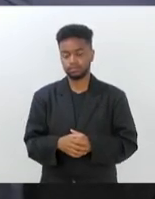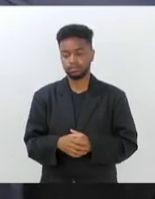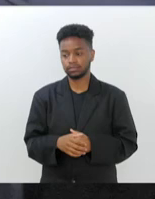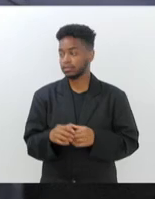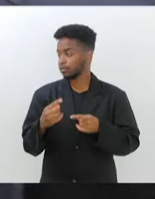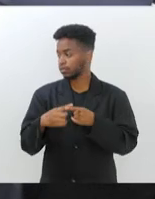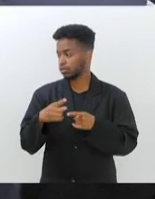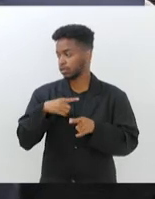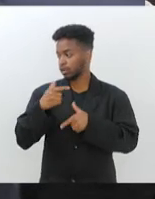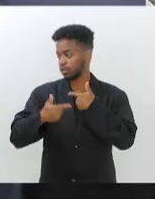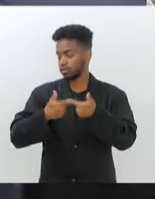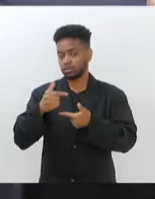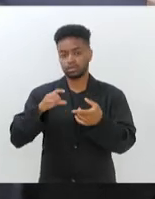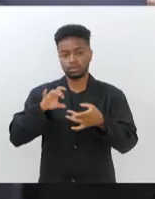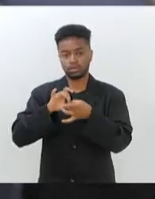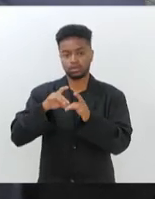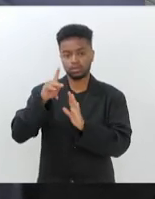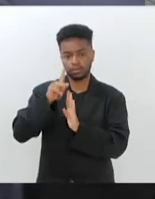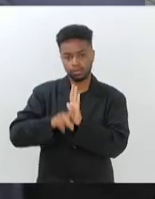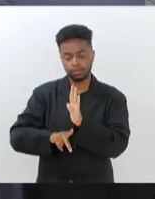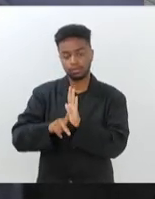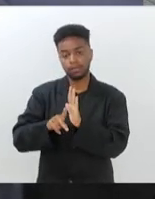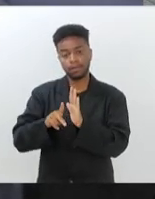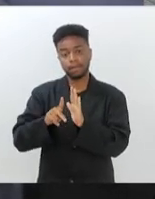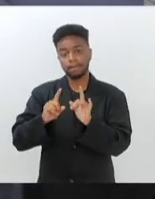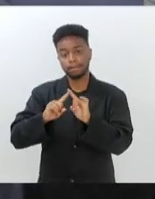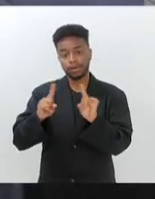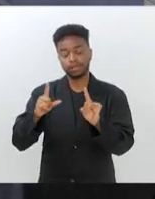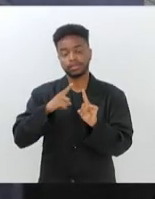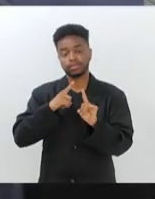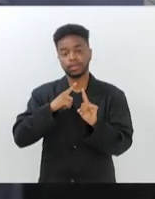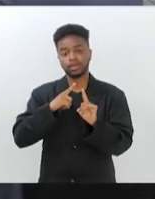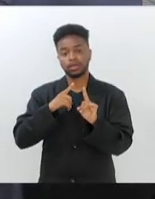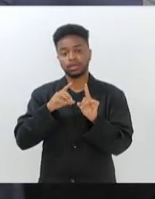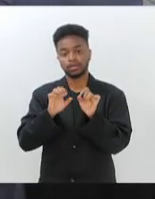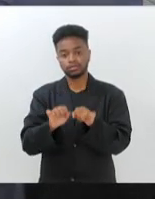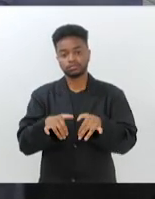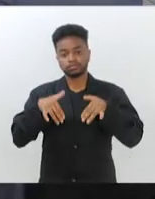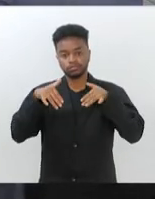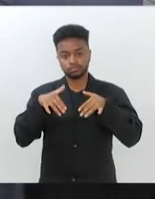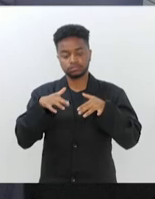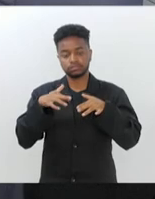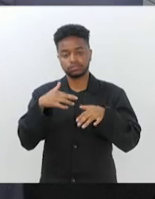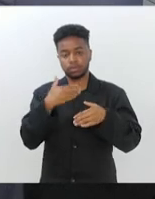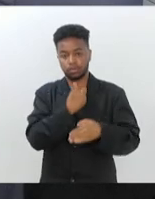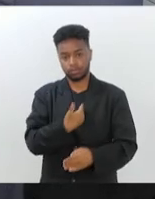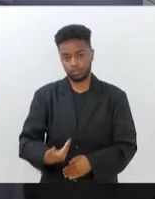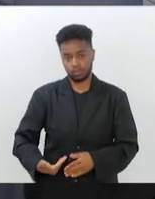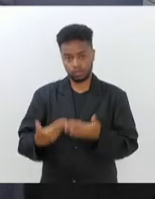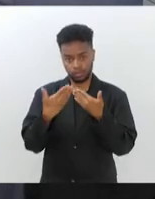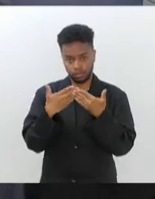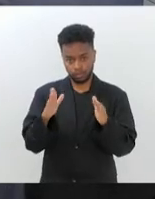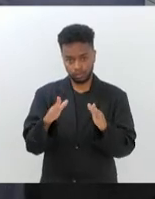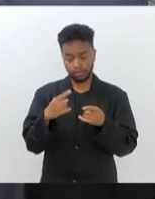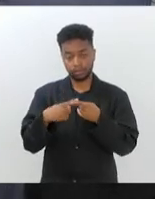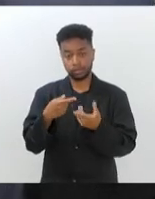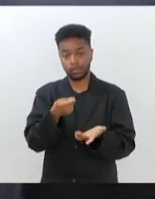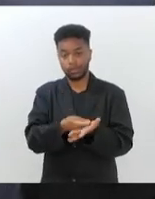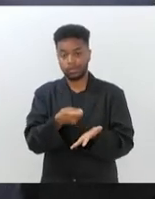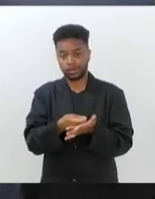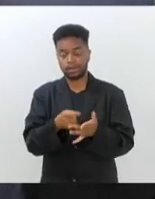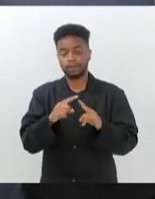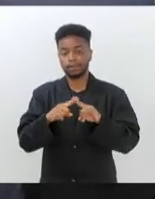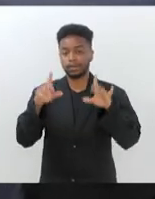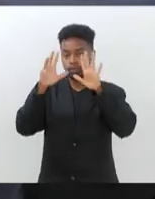nesse projeto ele vai fazer audiência pública porque ele é obrigado o tribunal